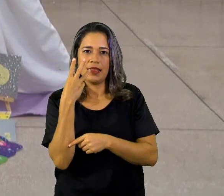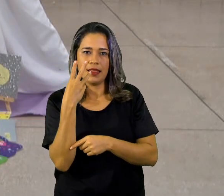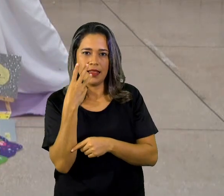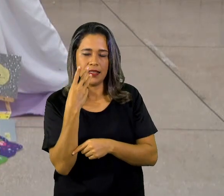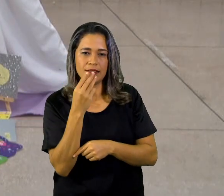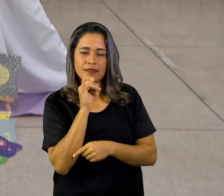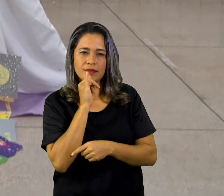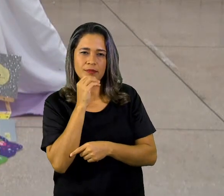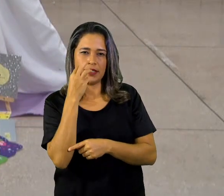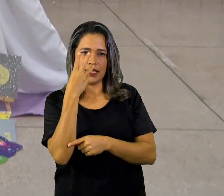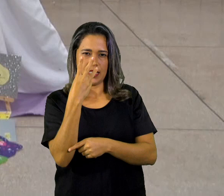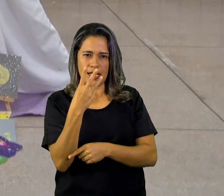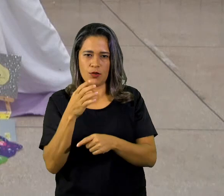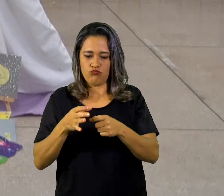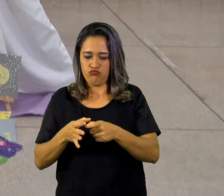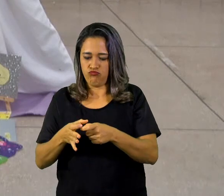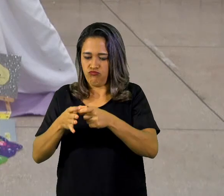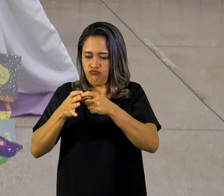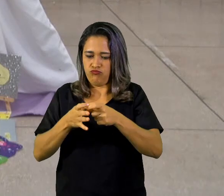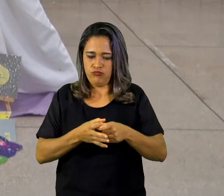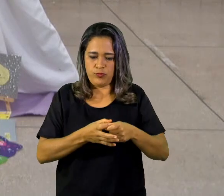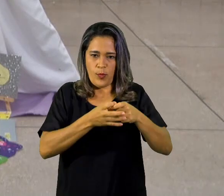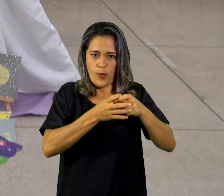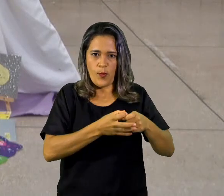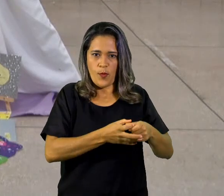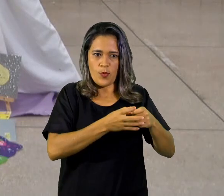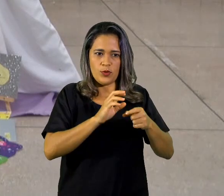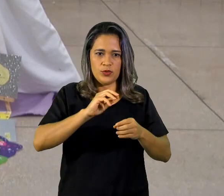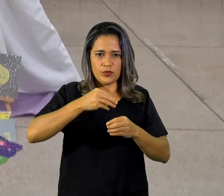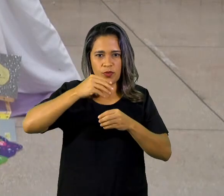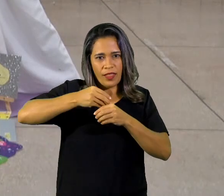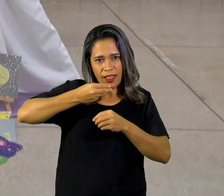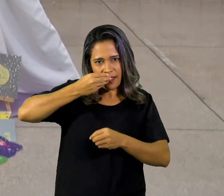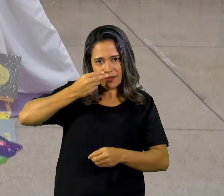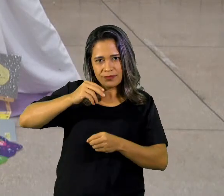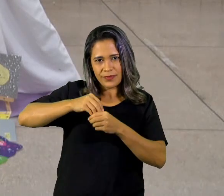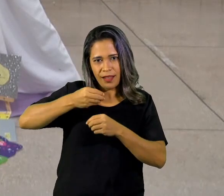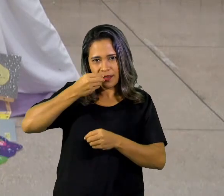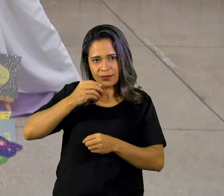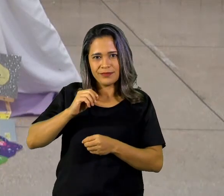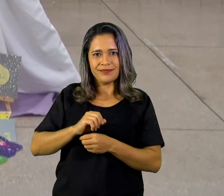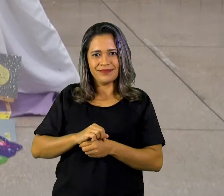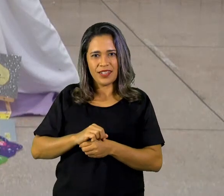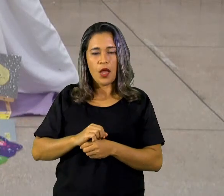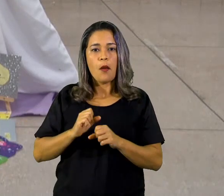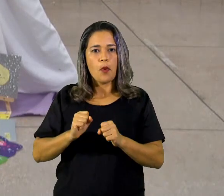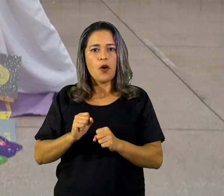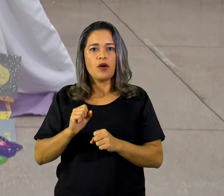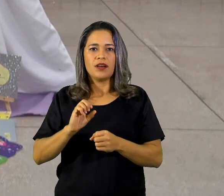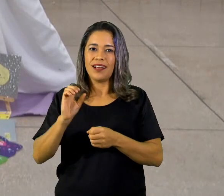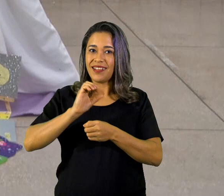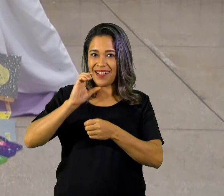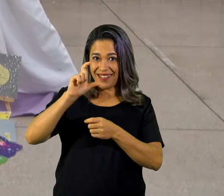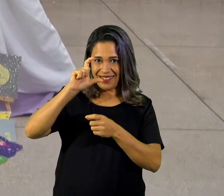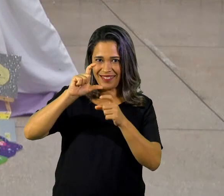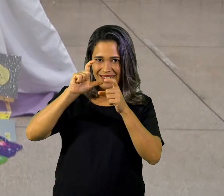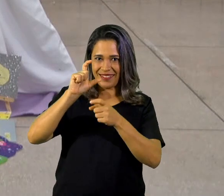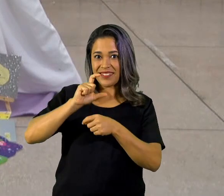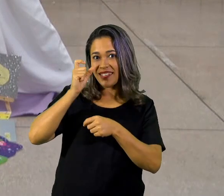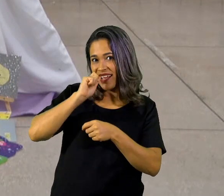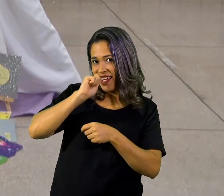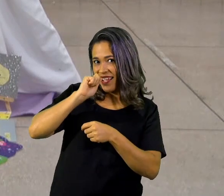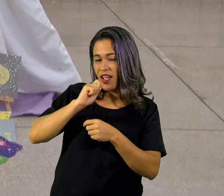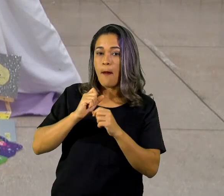pode virar 3 porquinhos? Sim! Nós adultos não temos o olhar da criança, mas